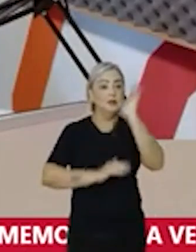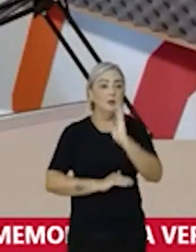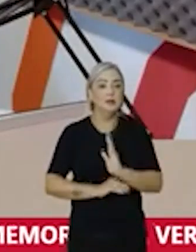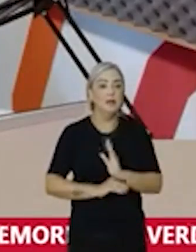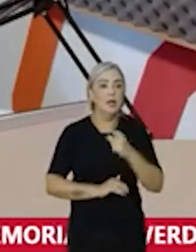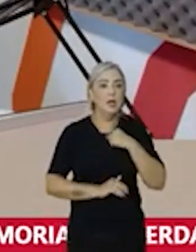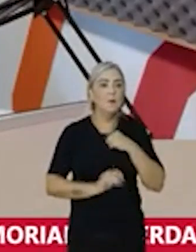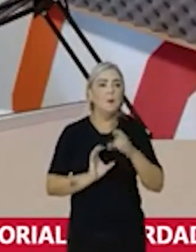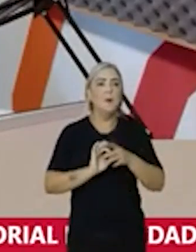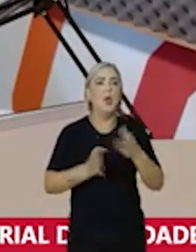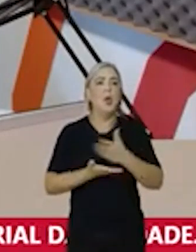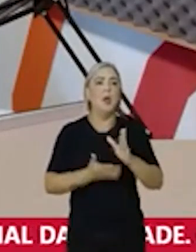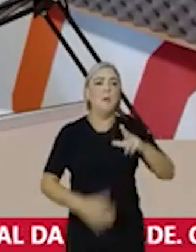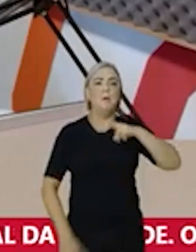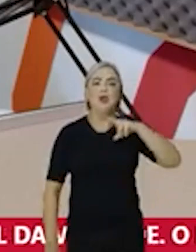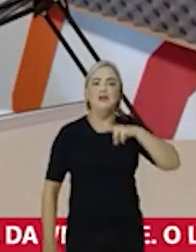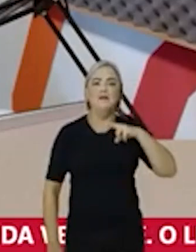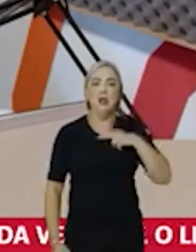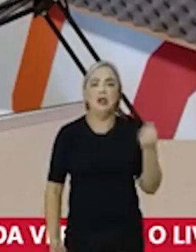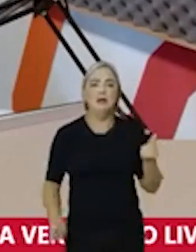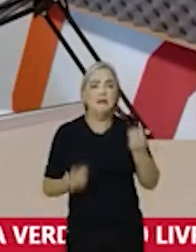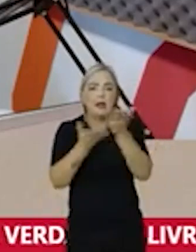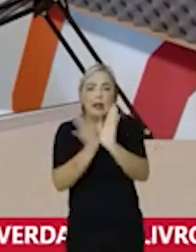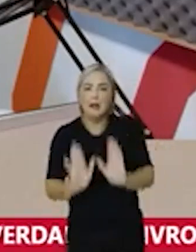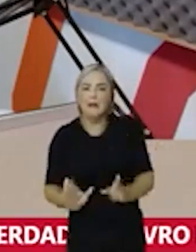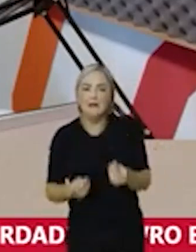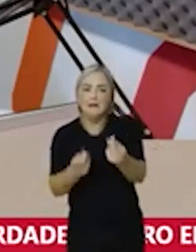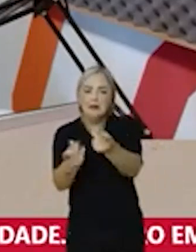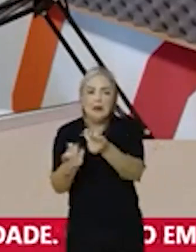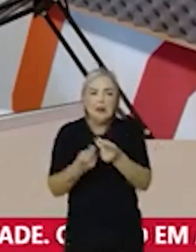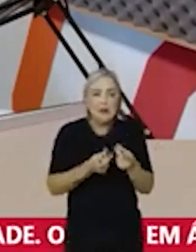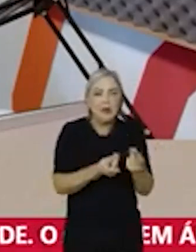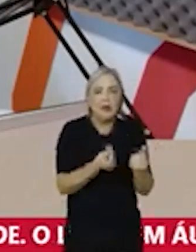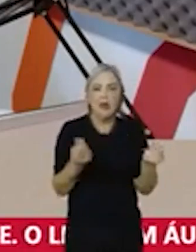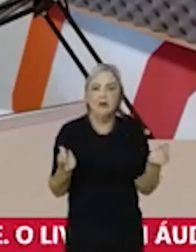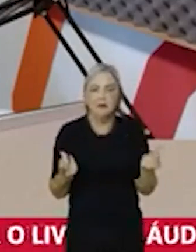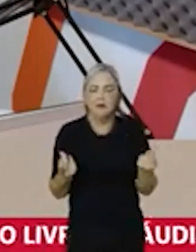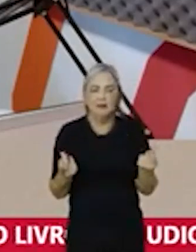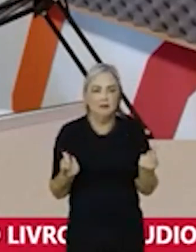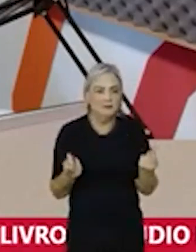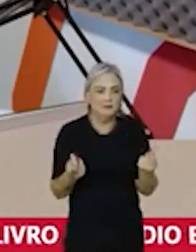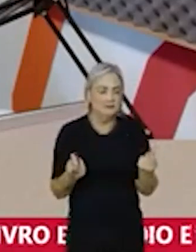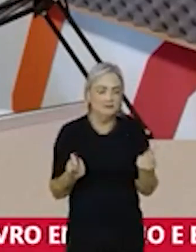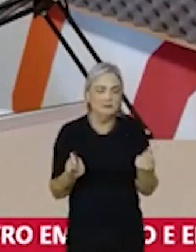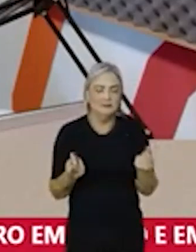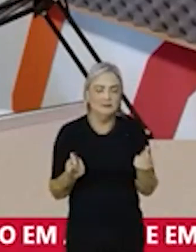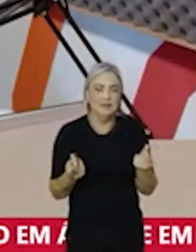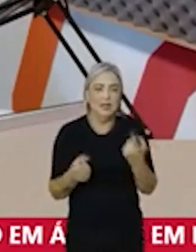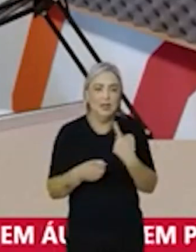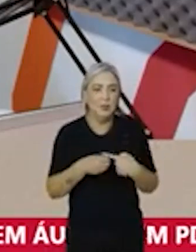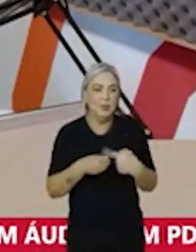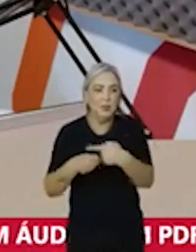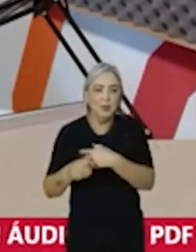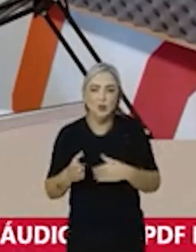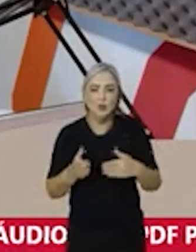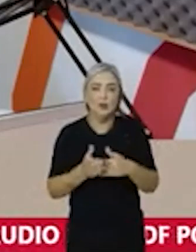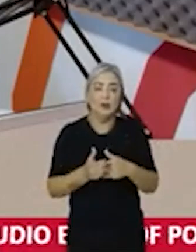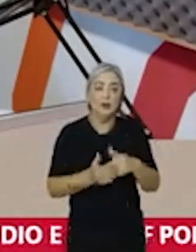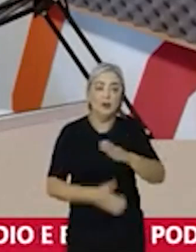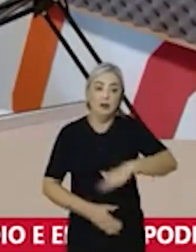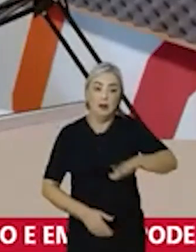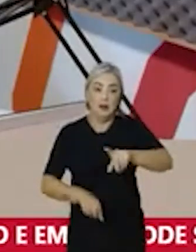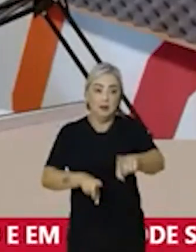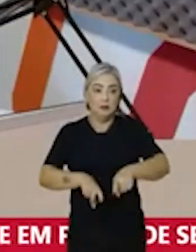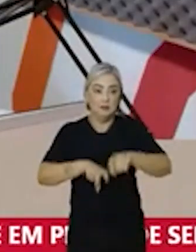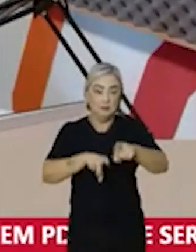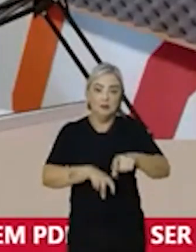disponibilizado para privatizar, para ser destruído, para ser desfigurado. em todas as cidades brasileiras e mesmo na área